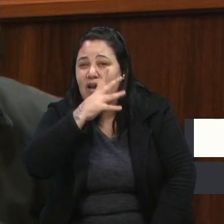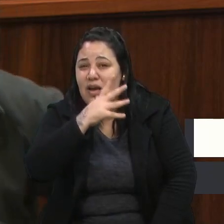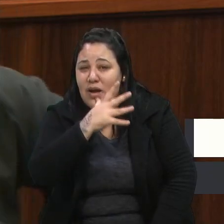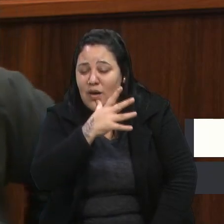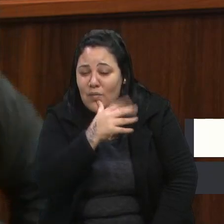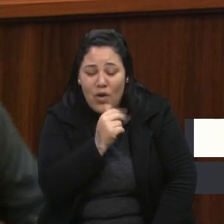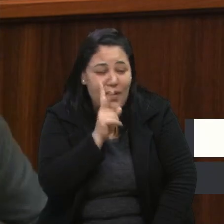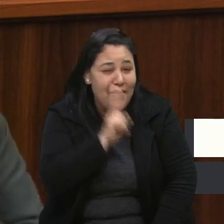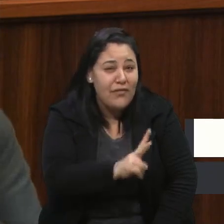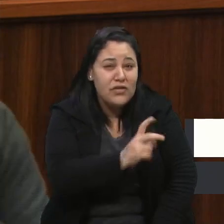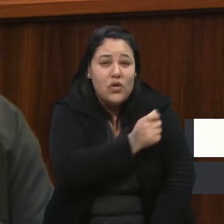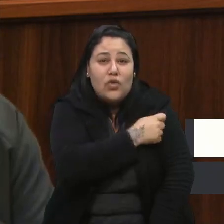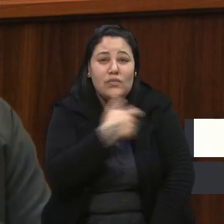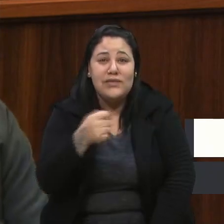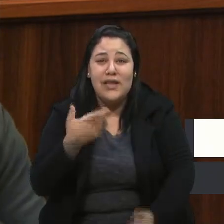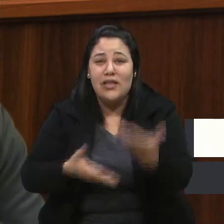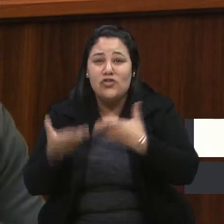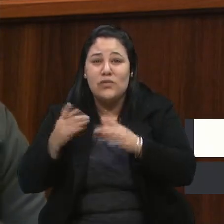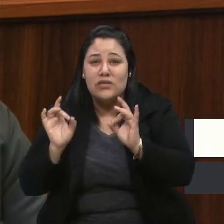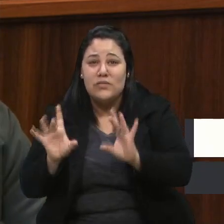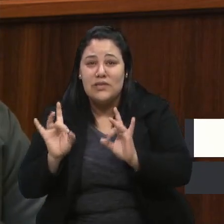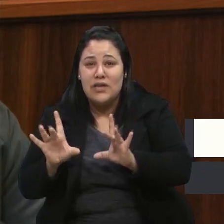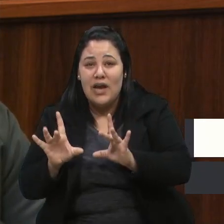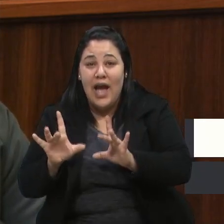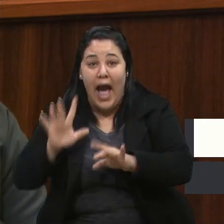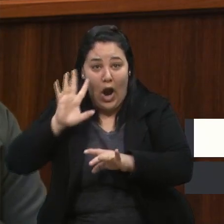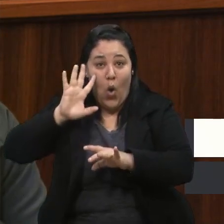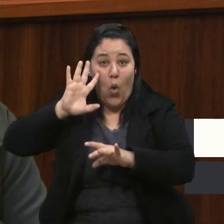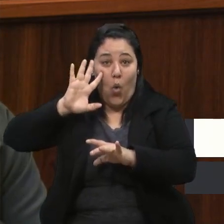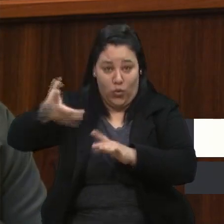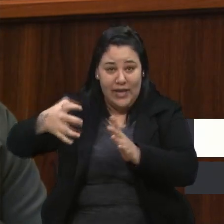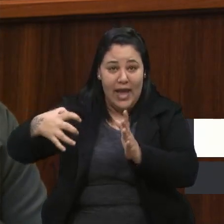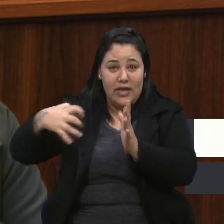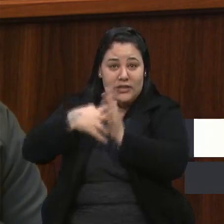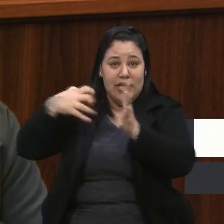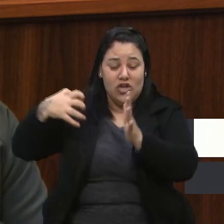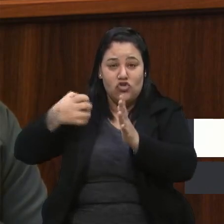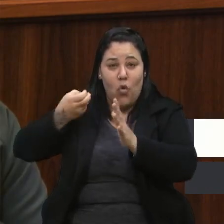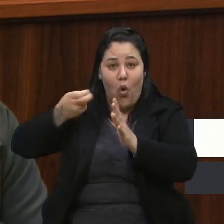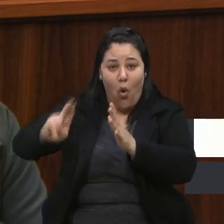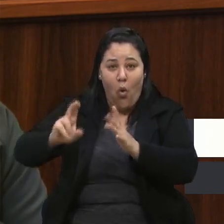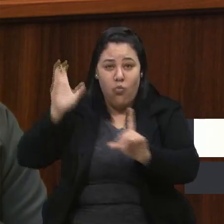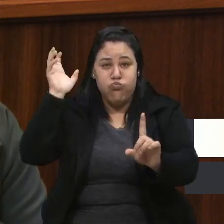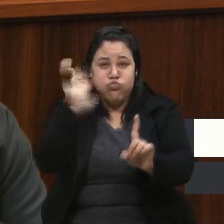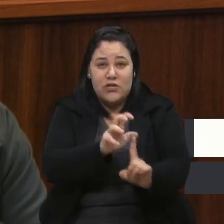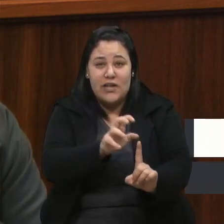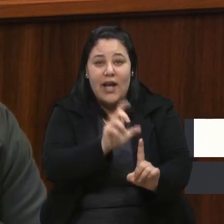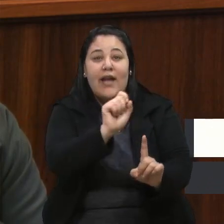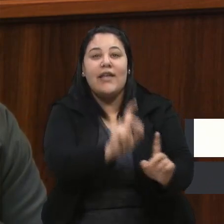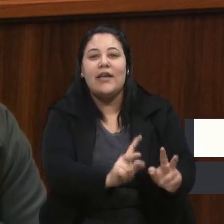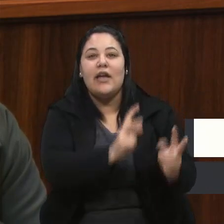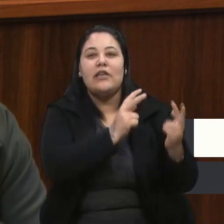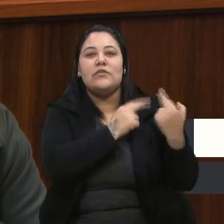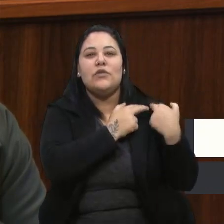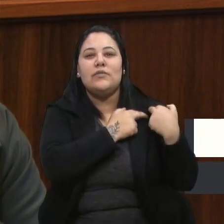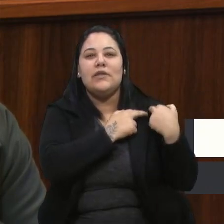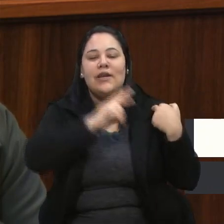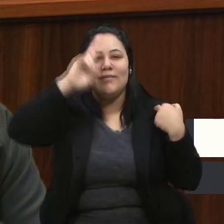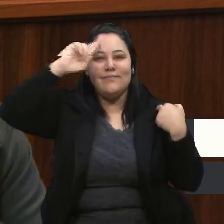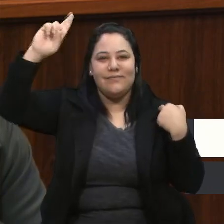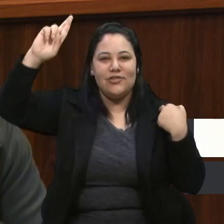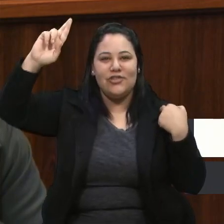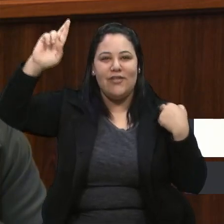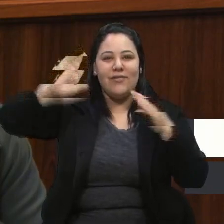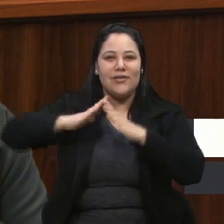AE. Aí, quando acontece uma tragédia ou um ataque, quem é responsabilizada? A diretora da